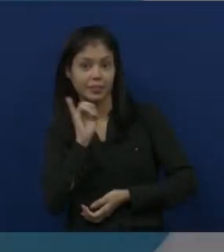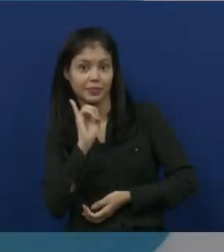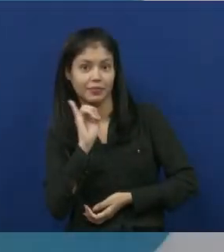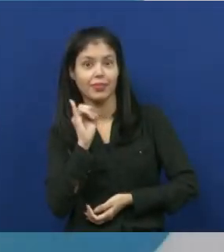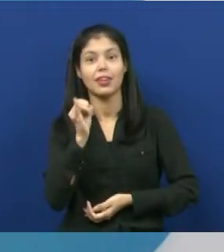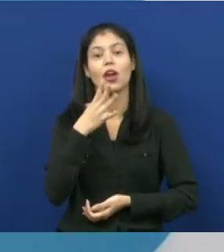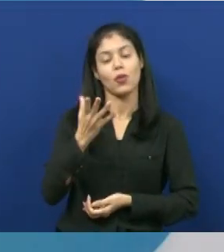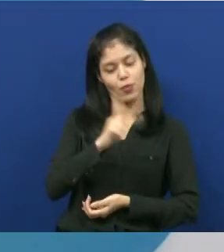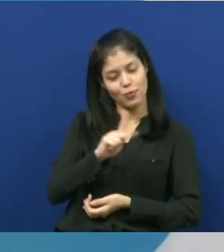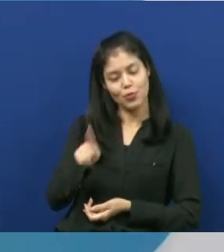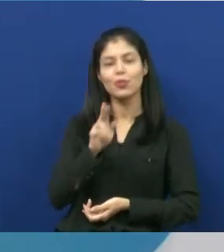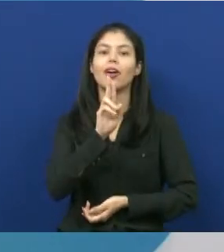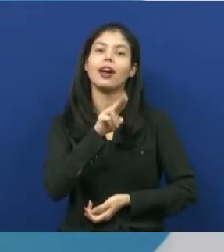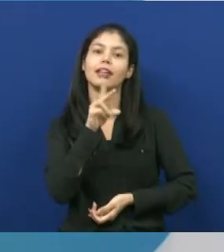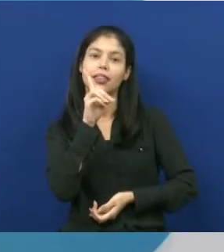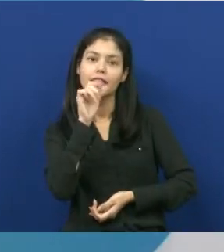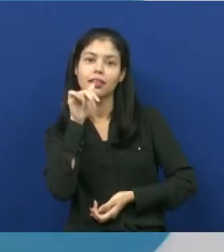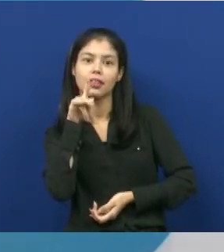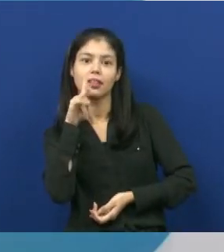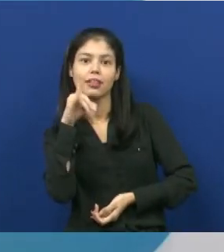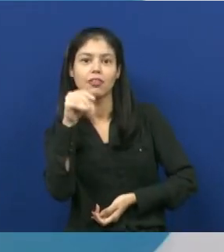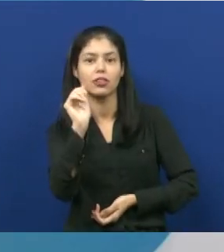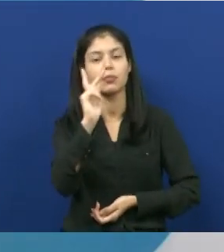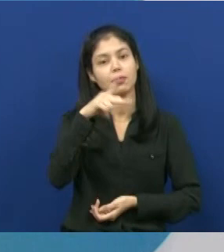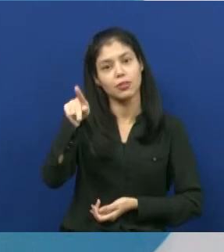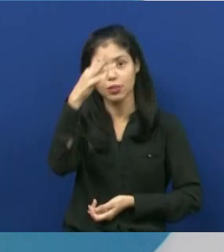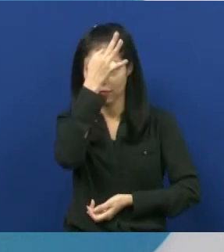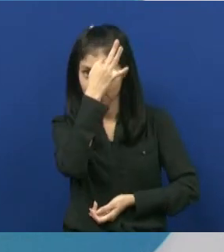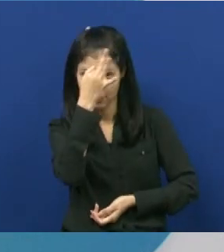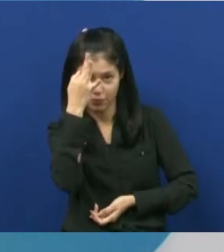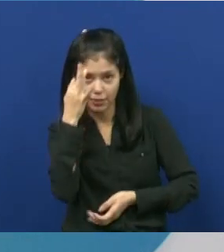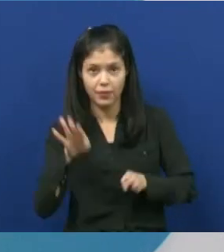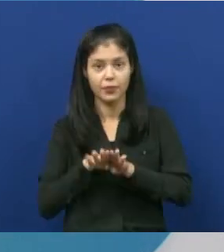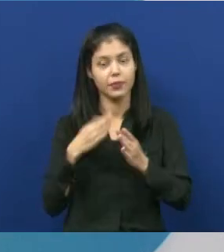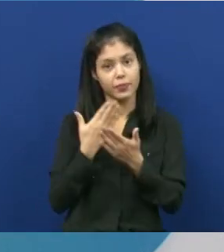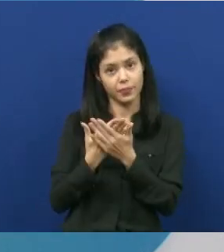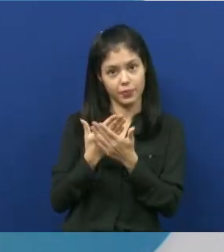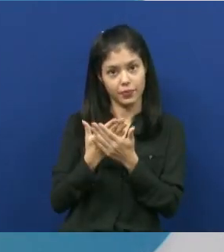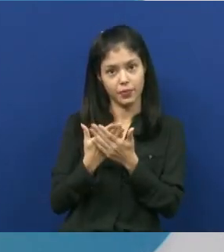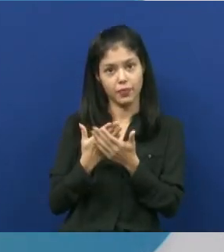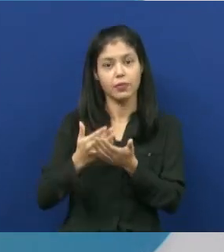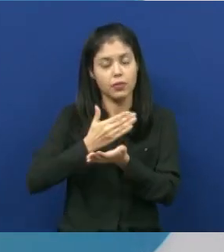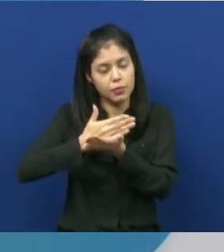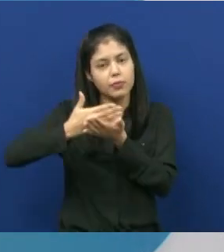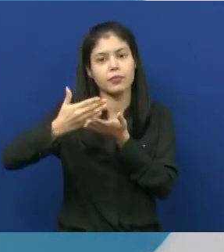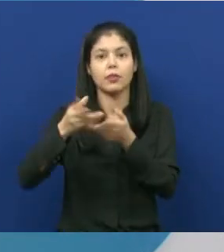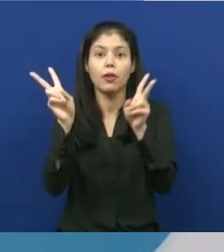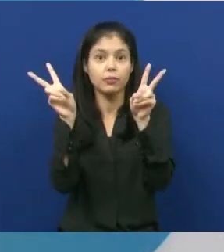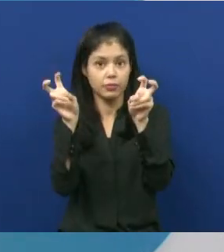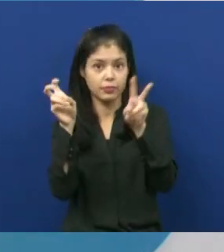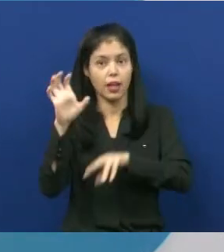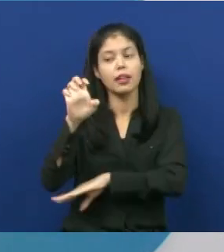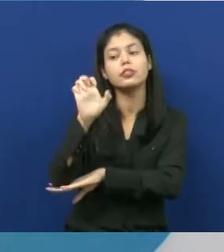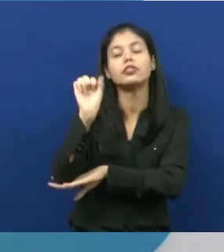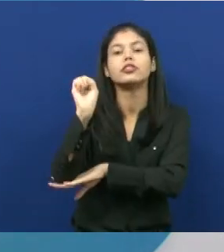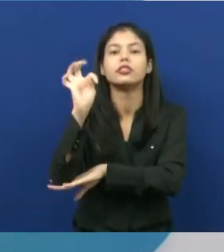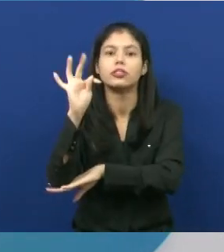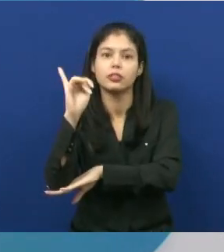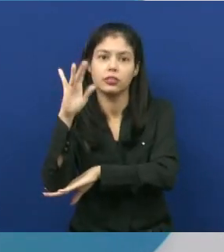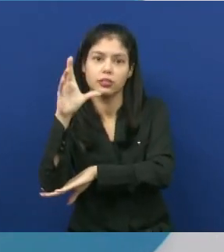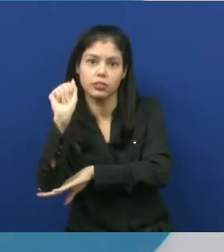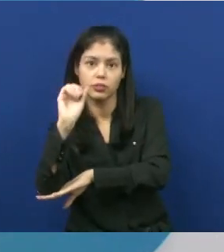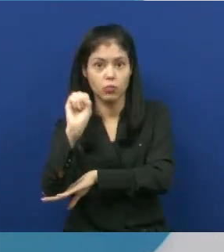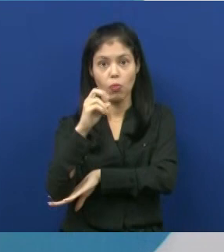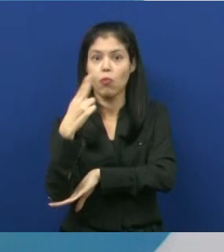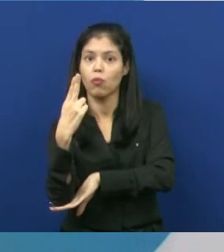Olá, eu sou o professor David Hall, professor de filosofia, e nessa aula nós iniciaremos o estudo sobre estética ou filosofia